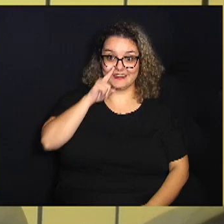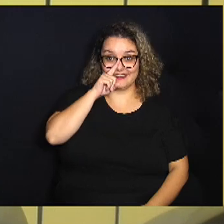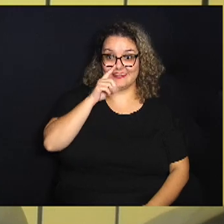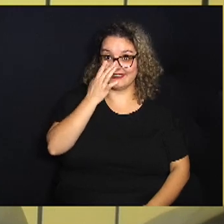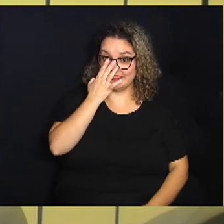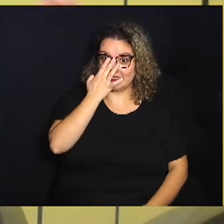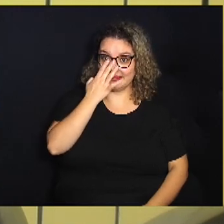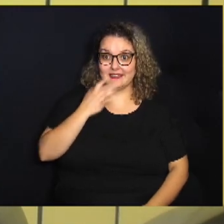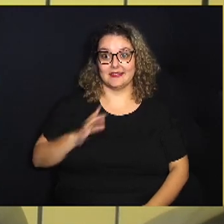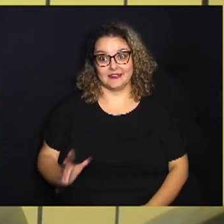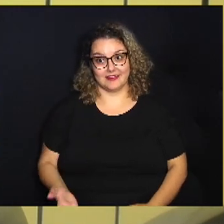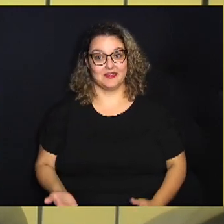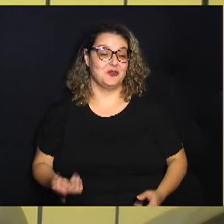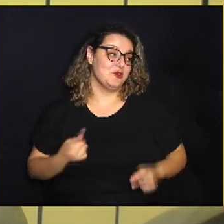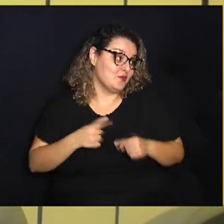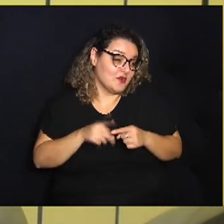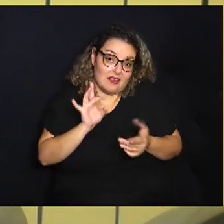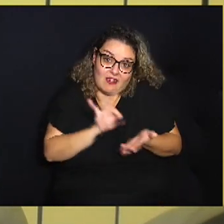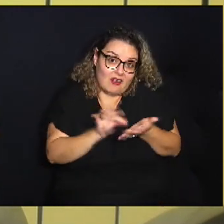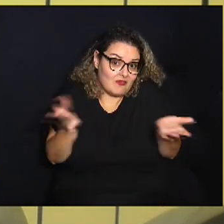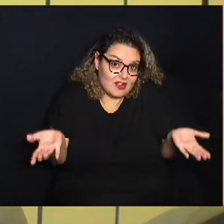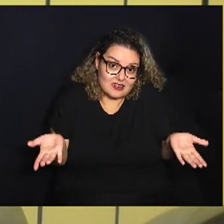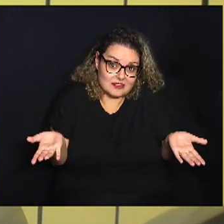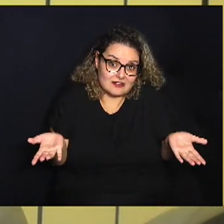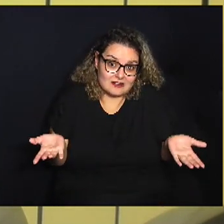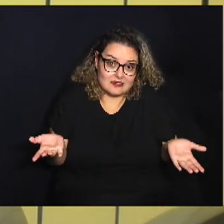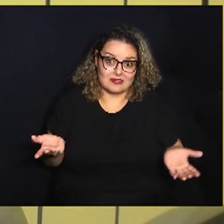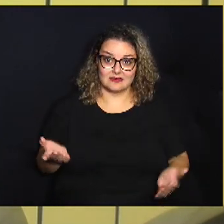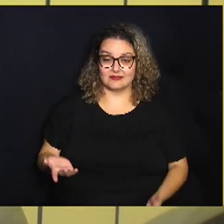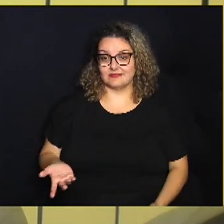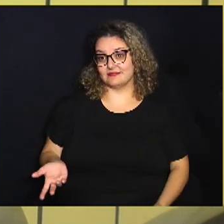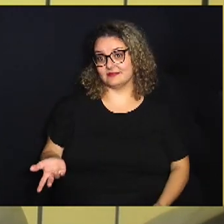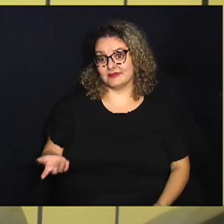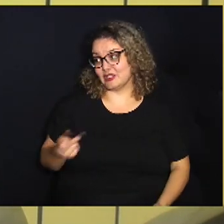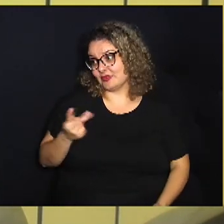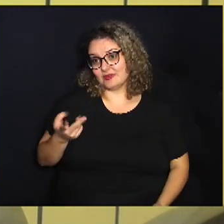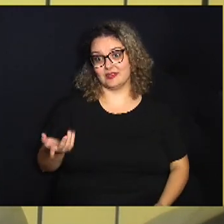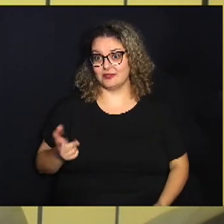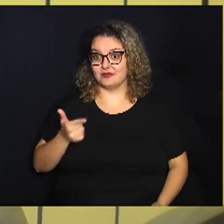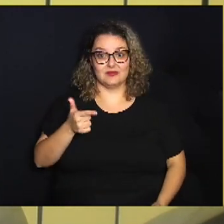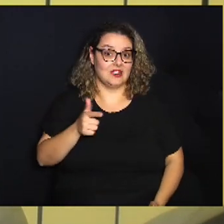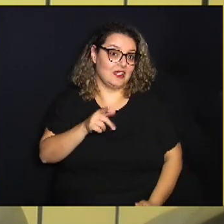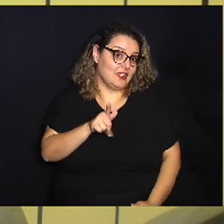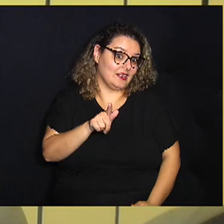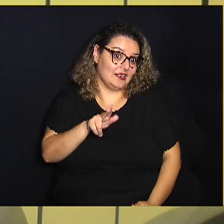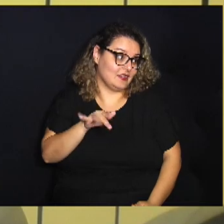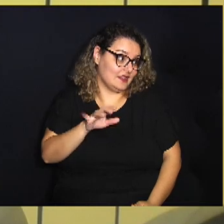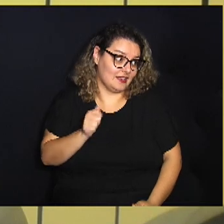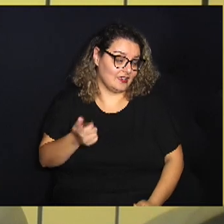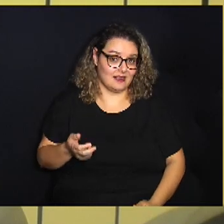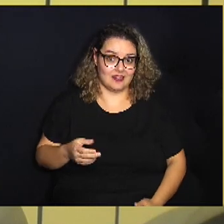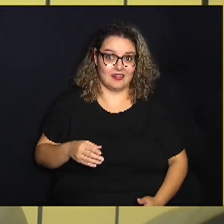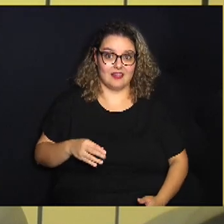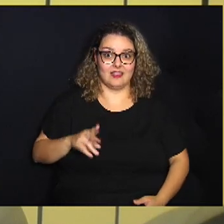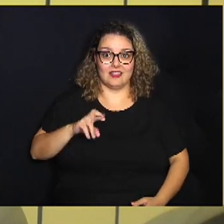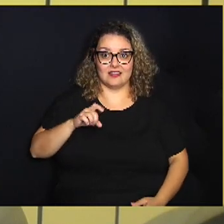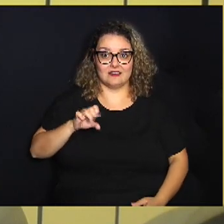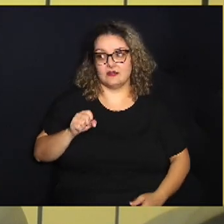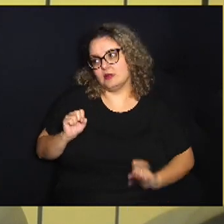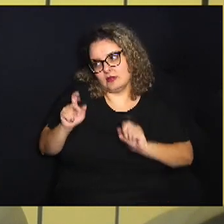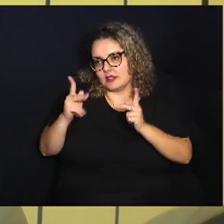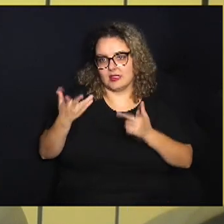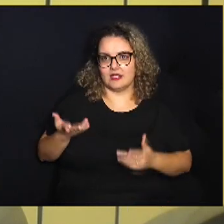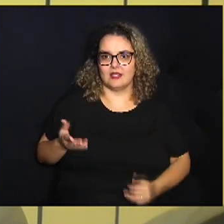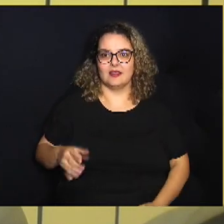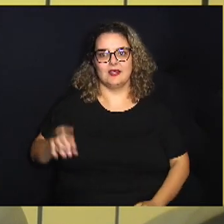falei, né, porque é verdade, claro, são as duas, né, não dá. Não tem guia reserva, não tinha o que fazer. Daí ela falou, não, tudo bem então. Aí